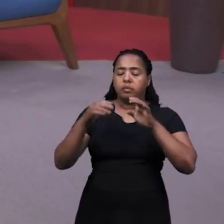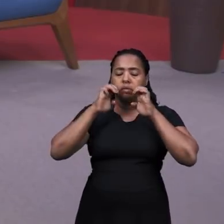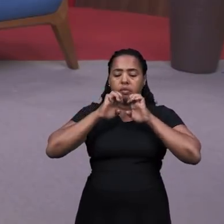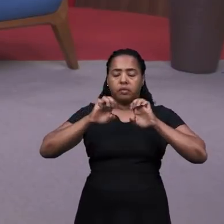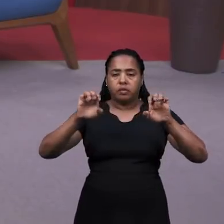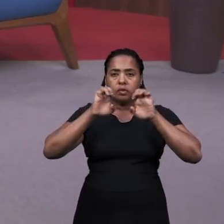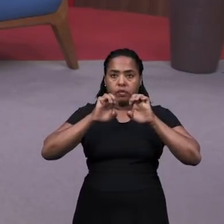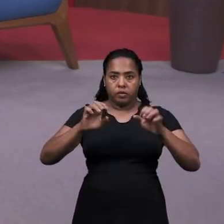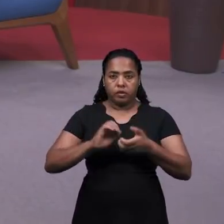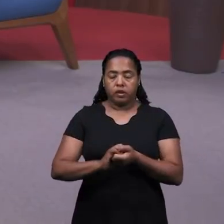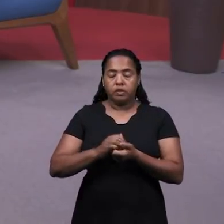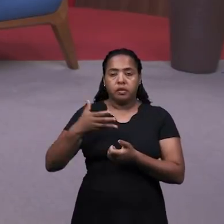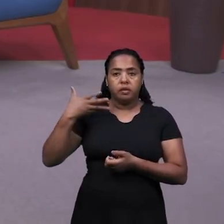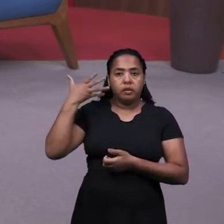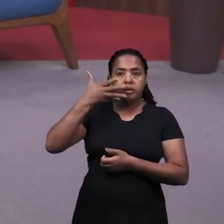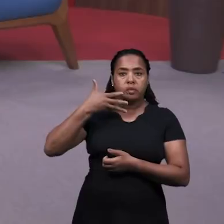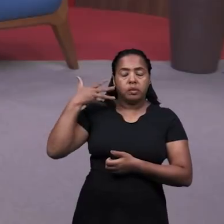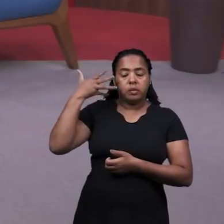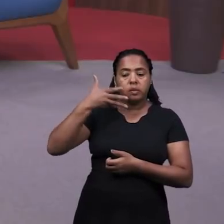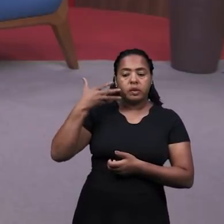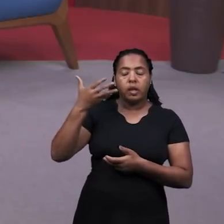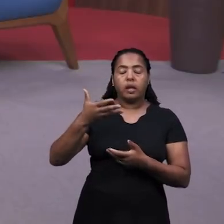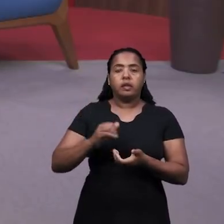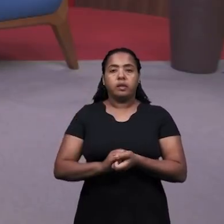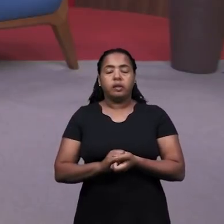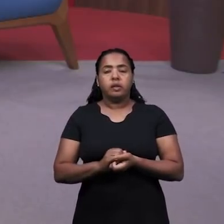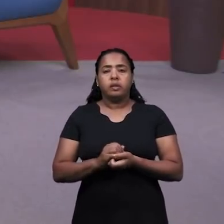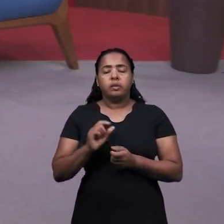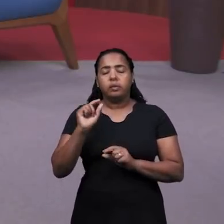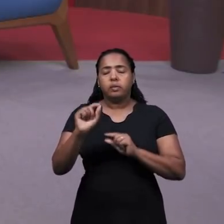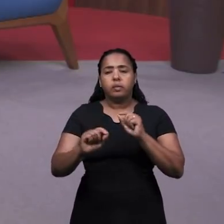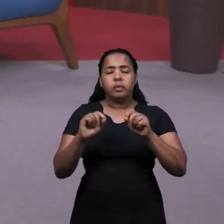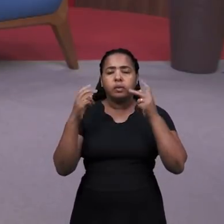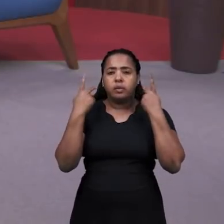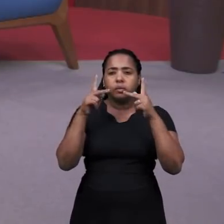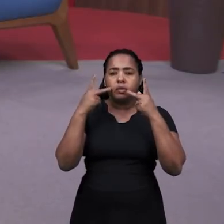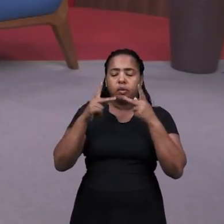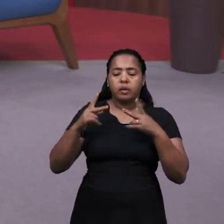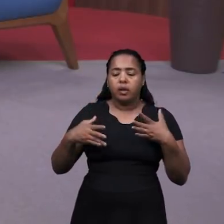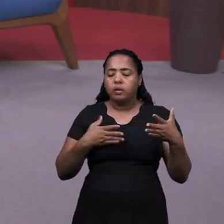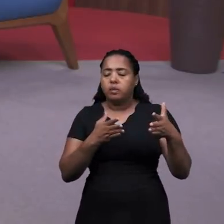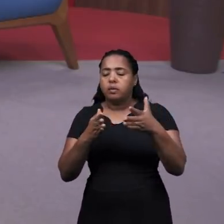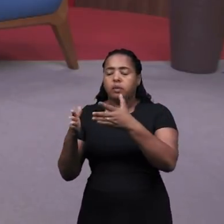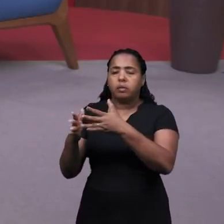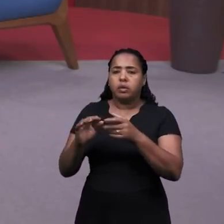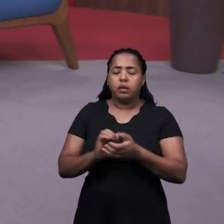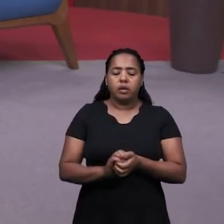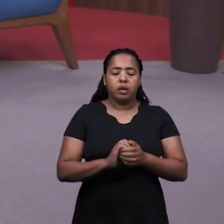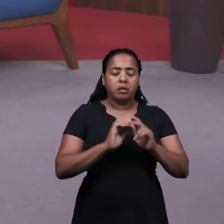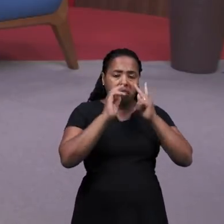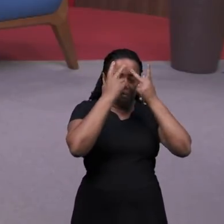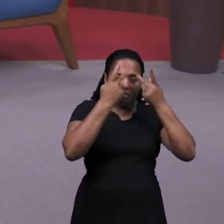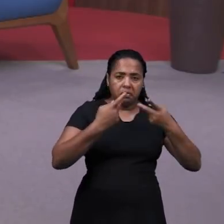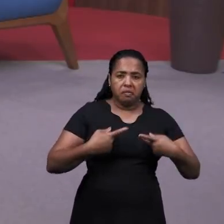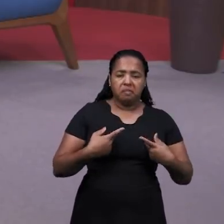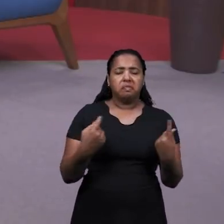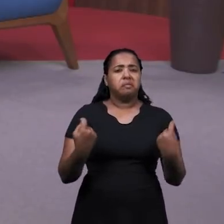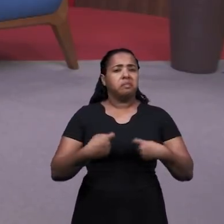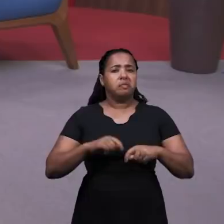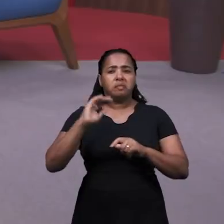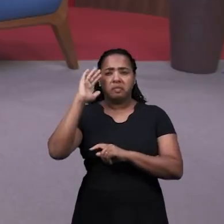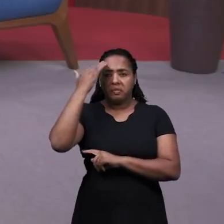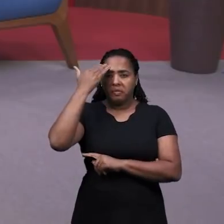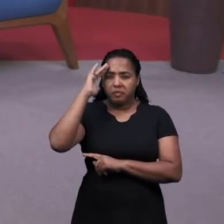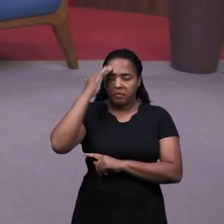né? Essa mensagem, aquilo que é pregado é o caminho. O homem, ele precisa entender